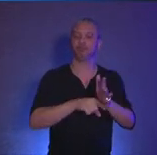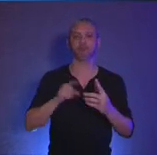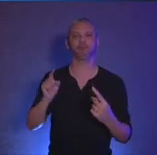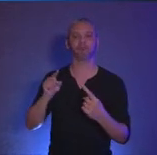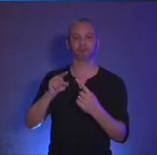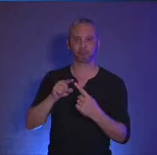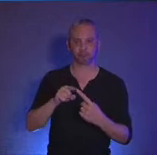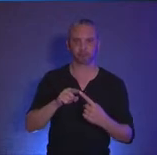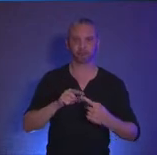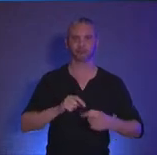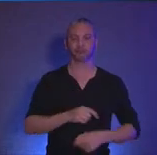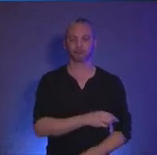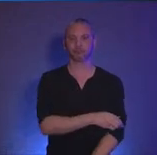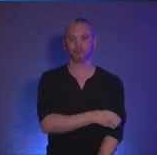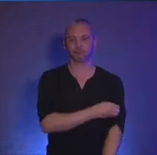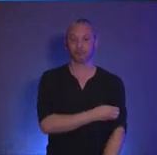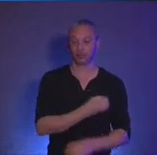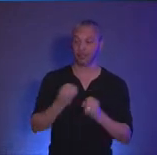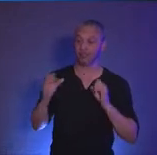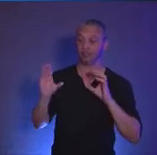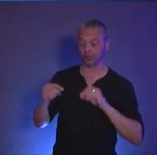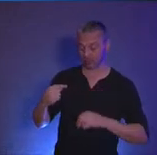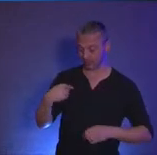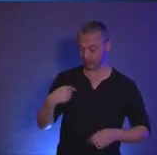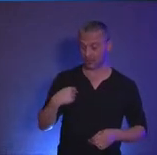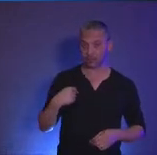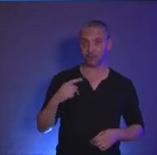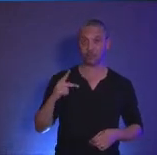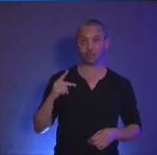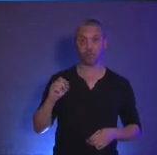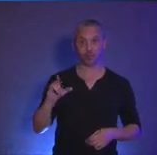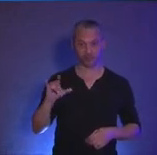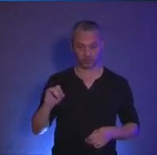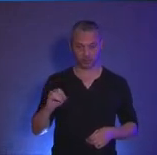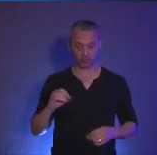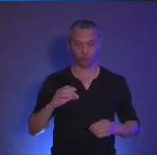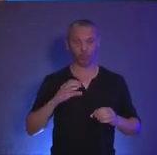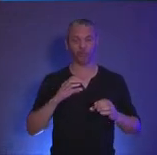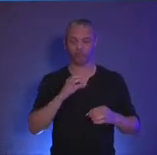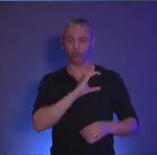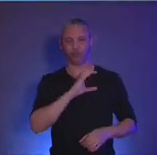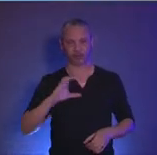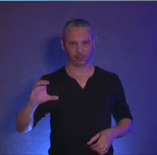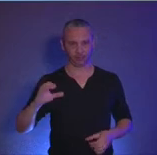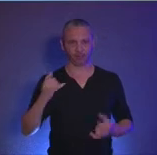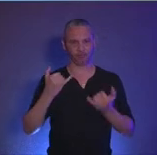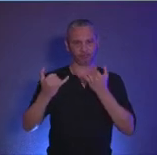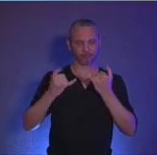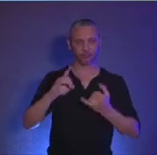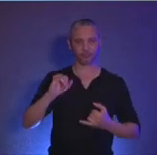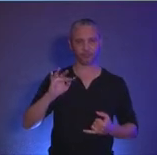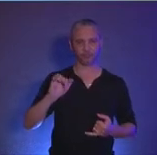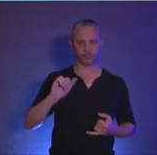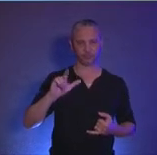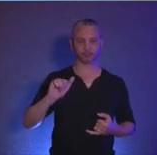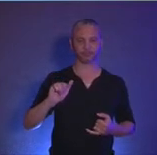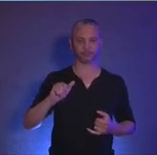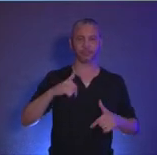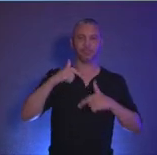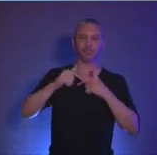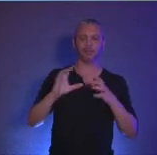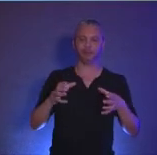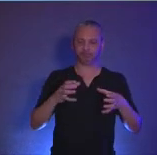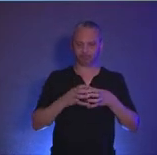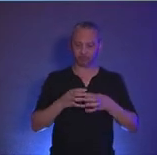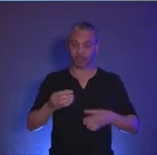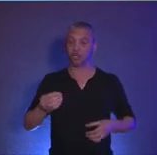dados. Boa noite. Eu sou o Paulinho, coordenador de dados do Datalab. E a gente decidiu inscrever o nosso trabalho na categoria